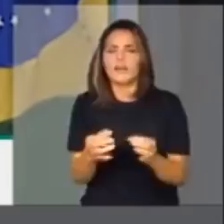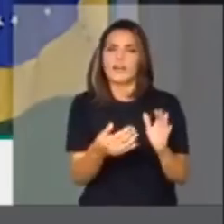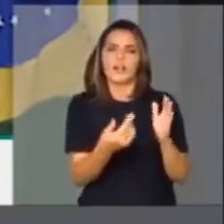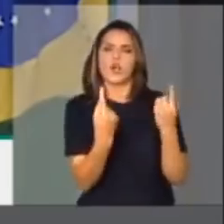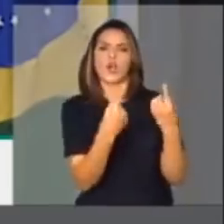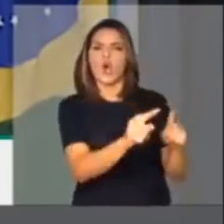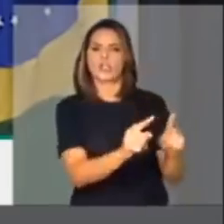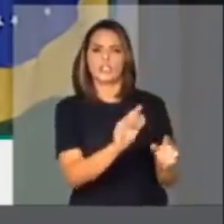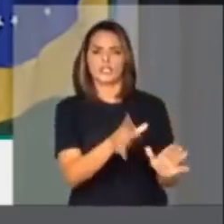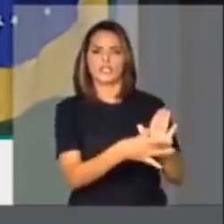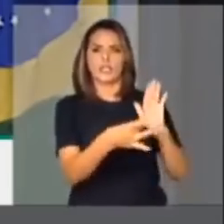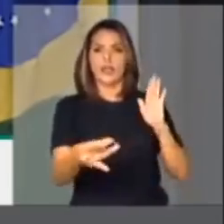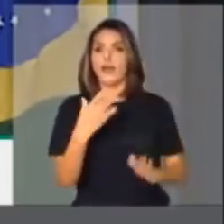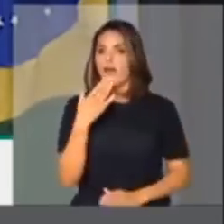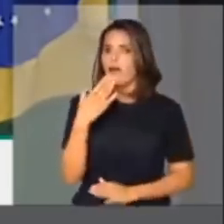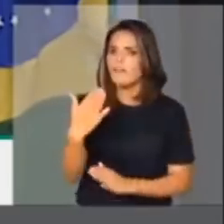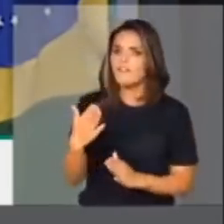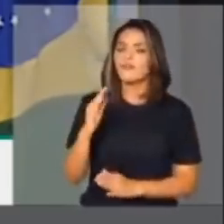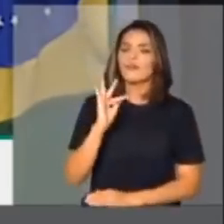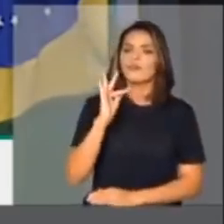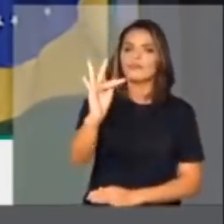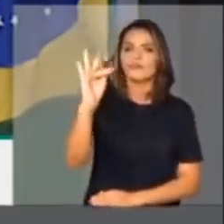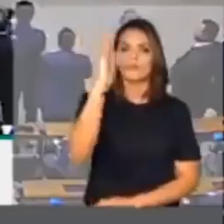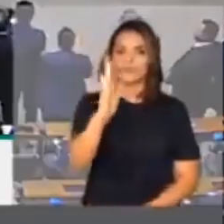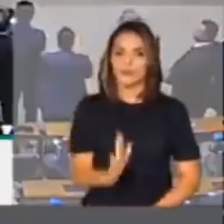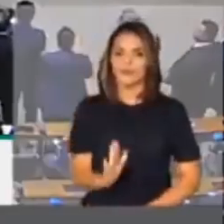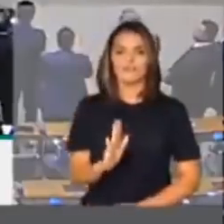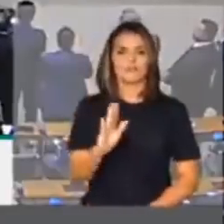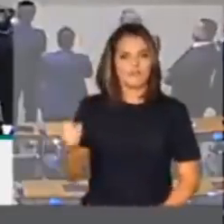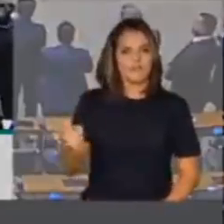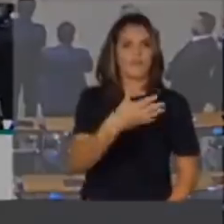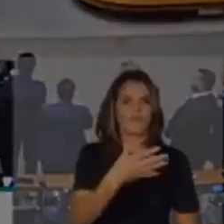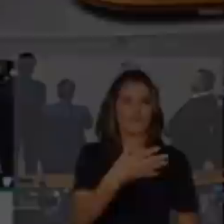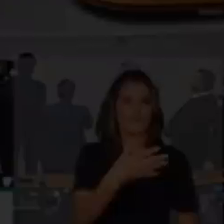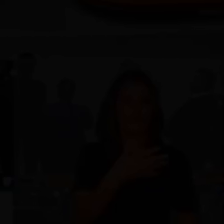a favor de um novo Brasil. Muito obrigado, senhor presidente. Muito bem.